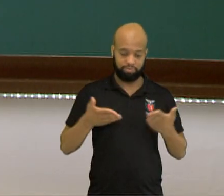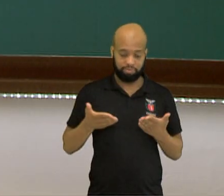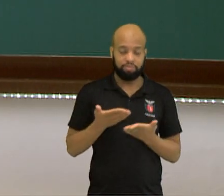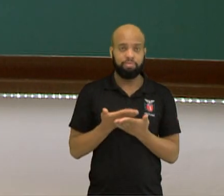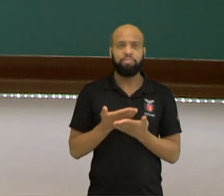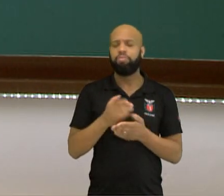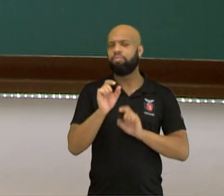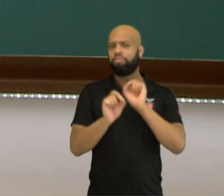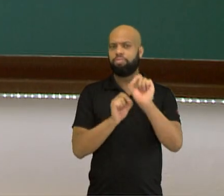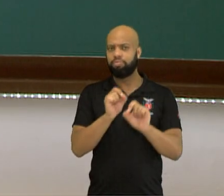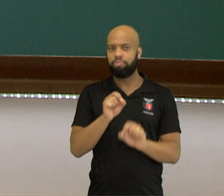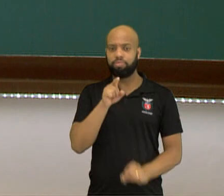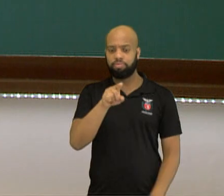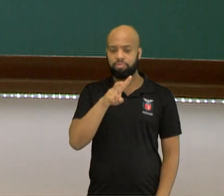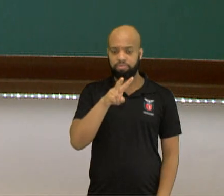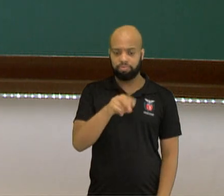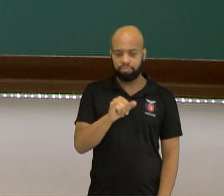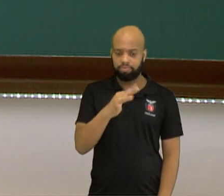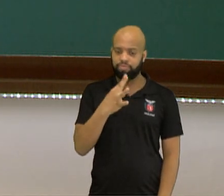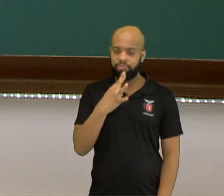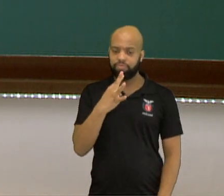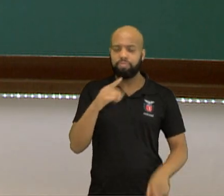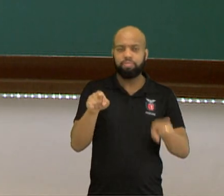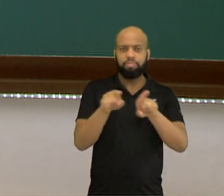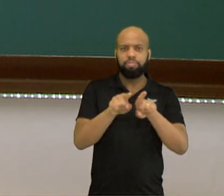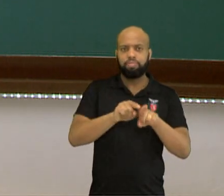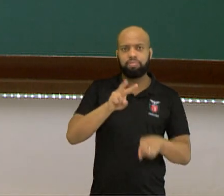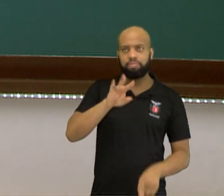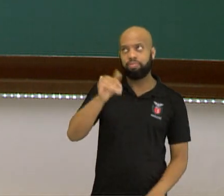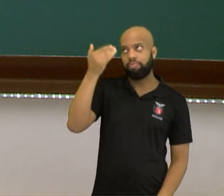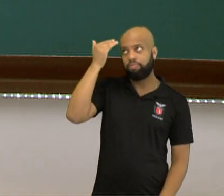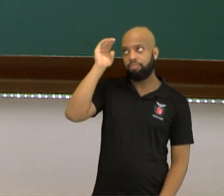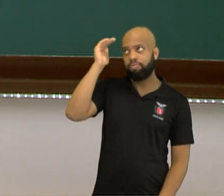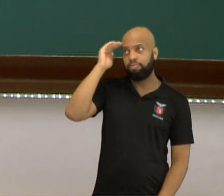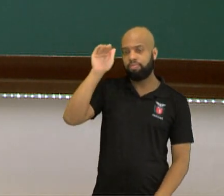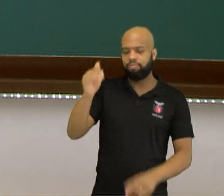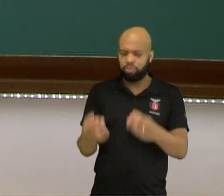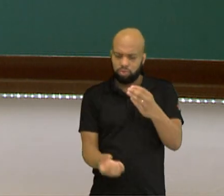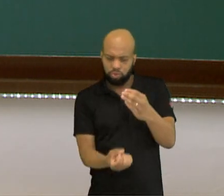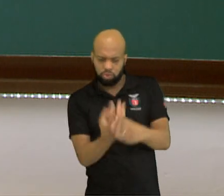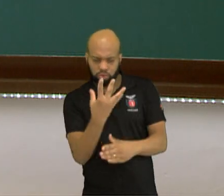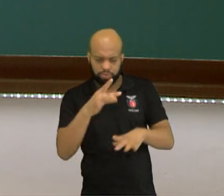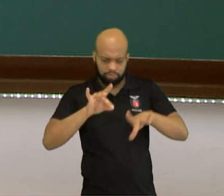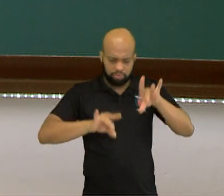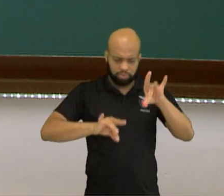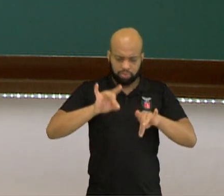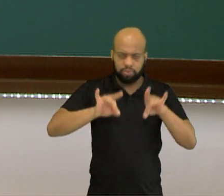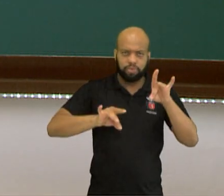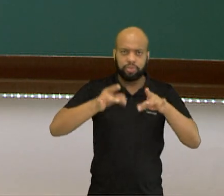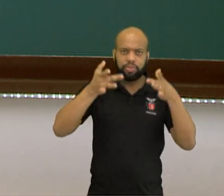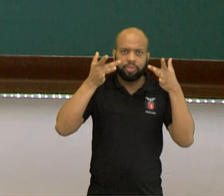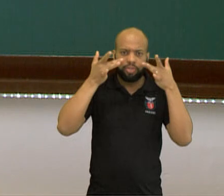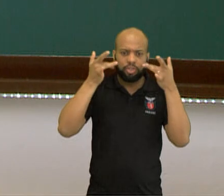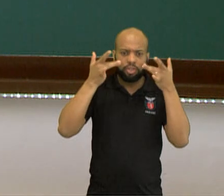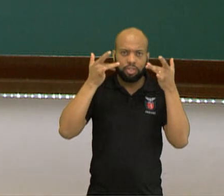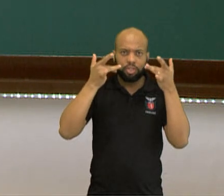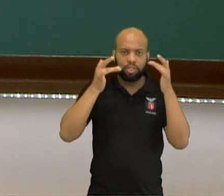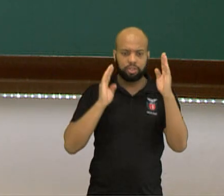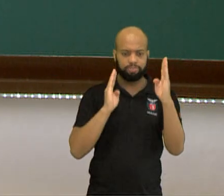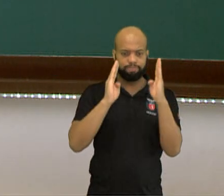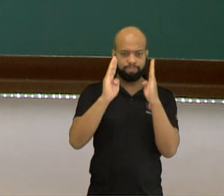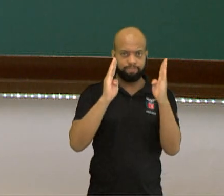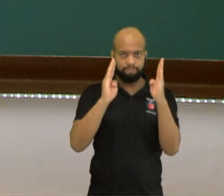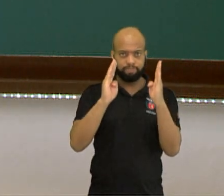aula é conhecer e entender a origem do teatro na Antiguidade